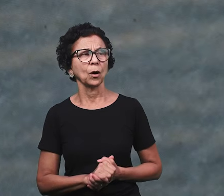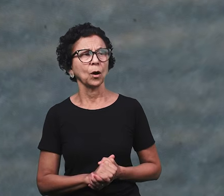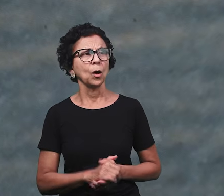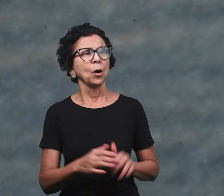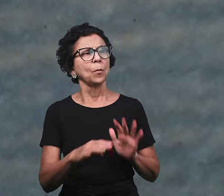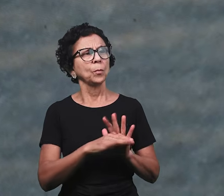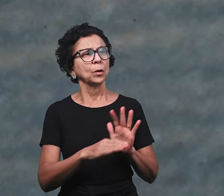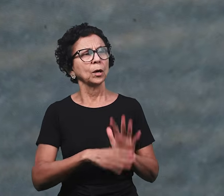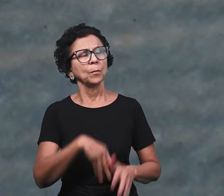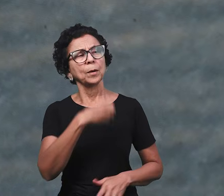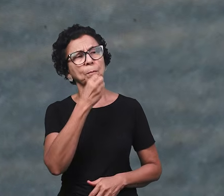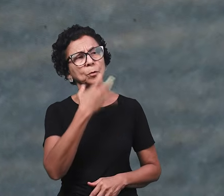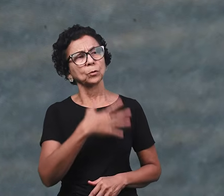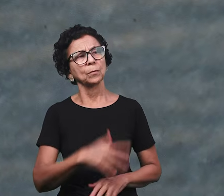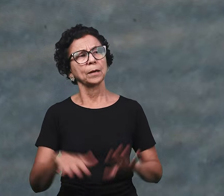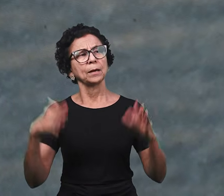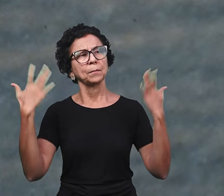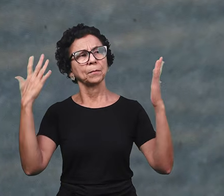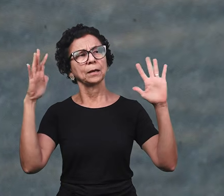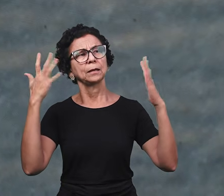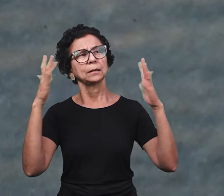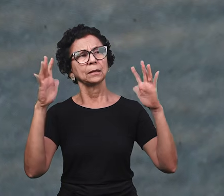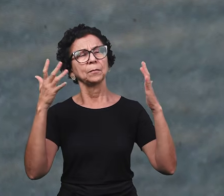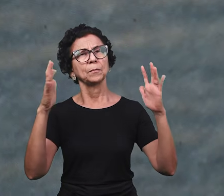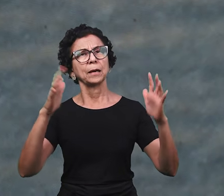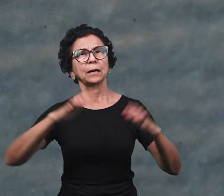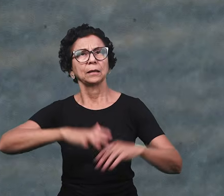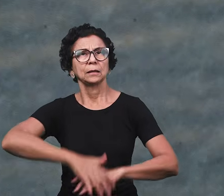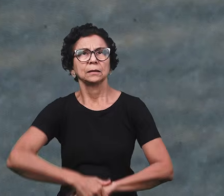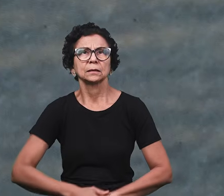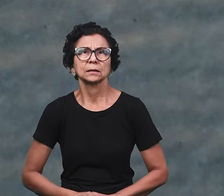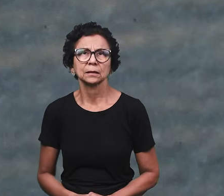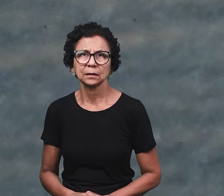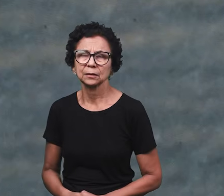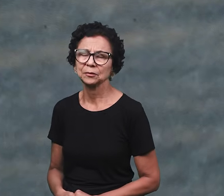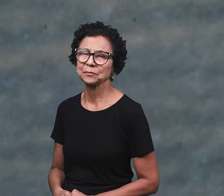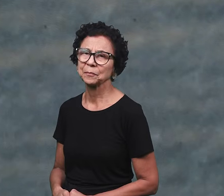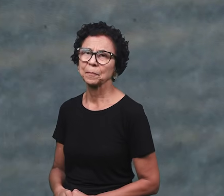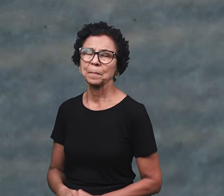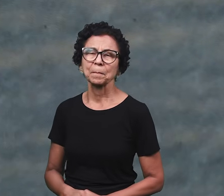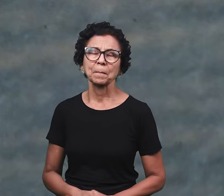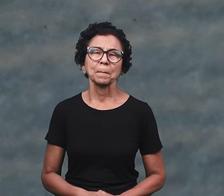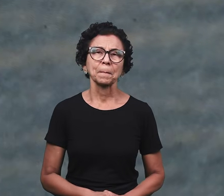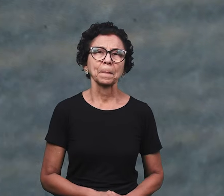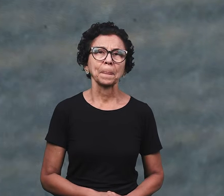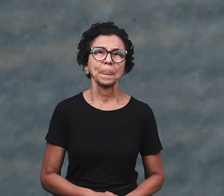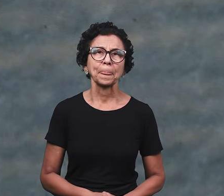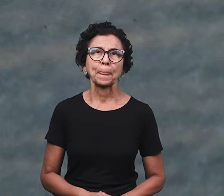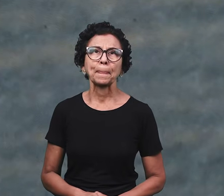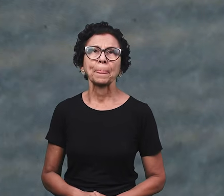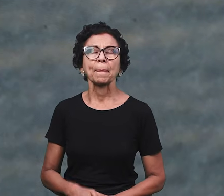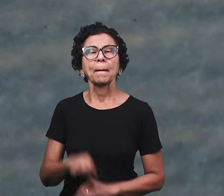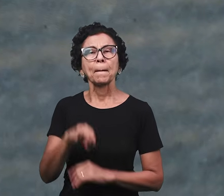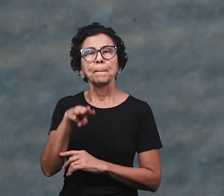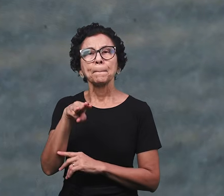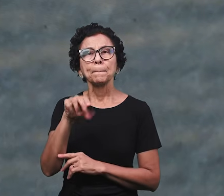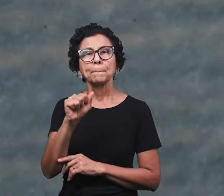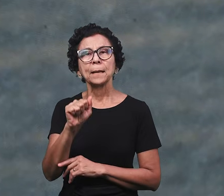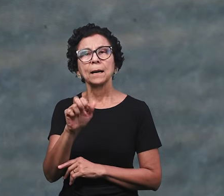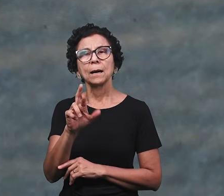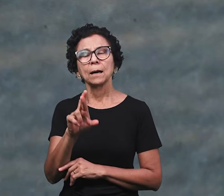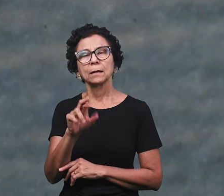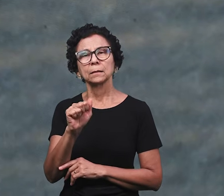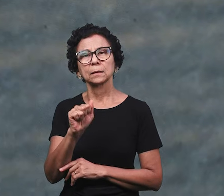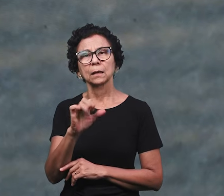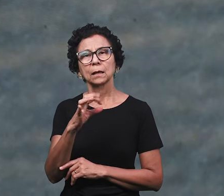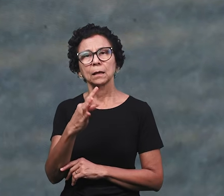é muito bom. Vou maratonar. Olha só, esse é jovem. Falando essa expressão é jovem. Vou maratonar. Isso mesmo,